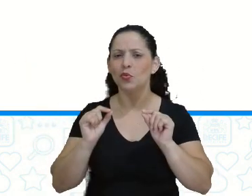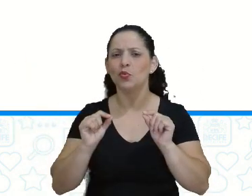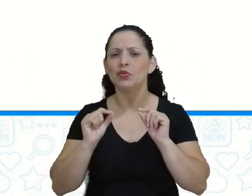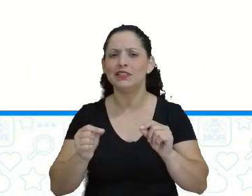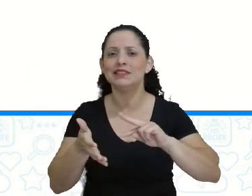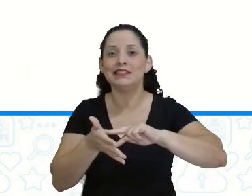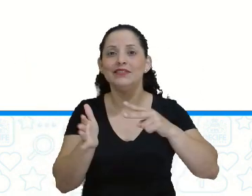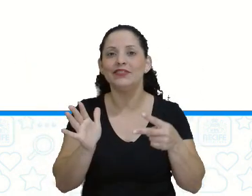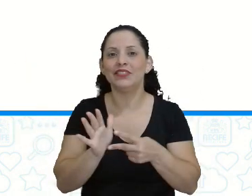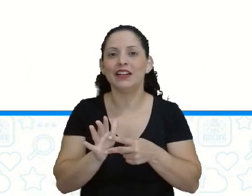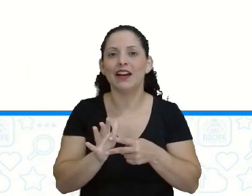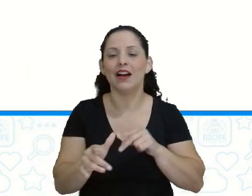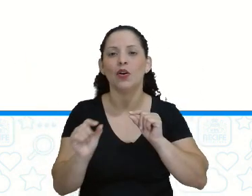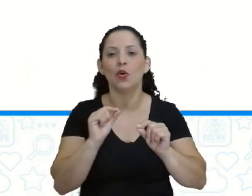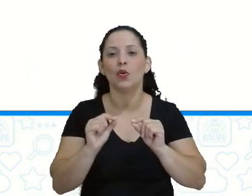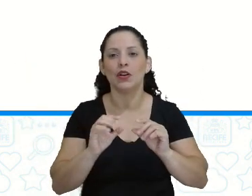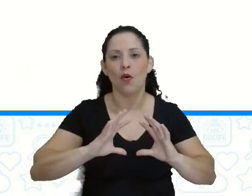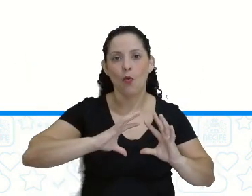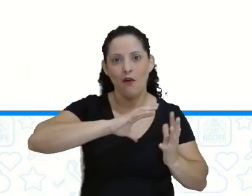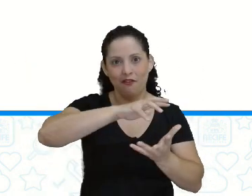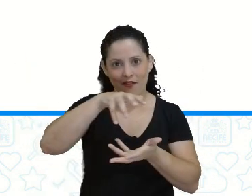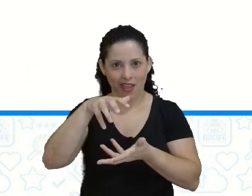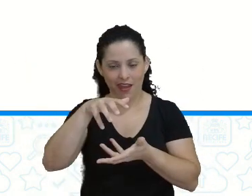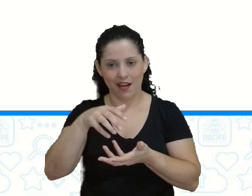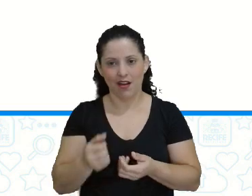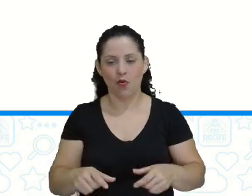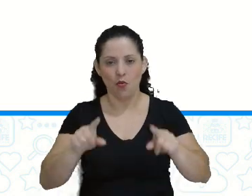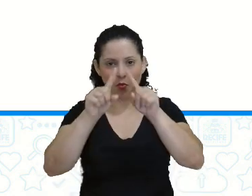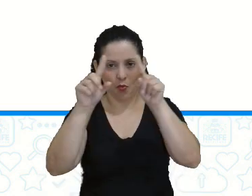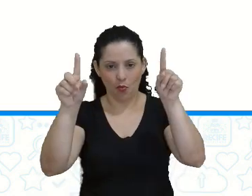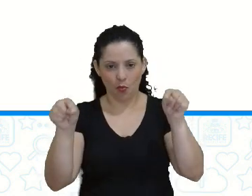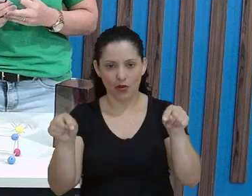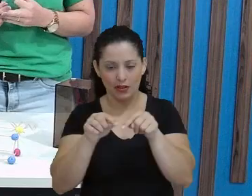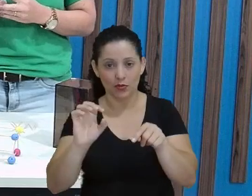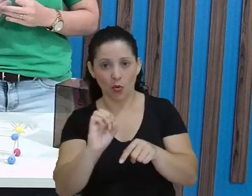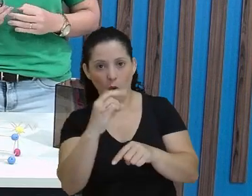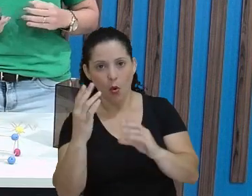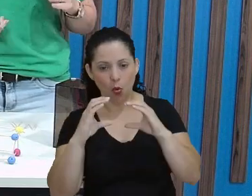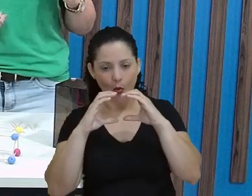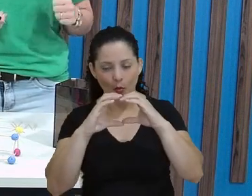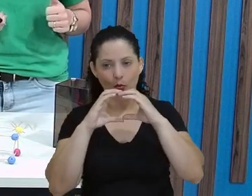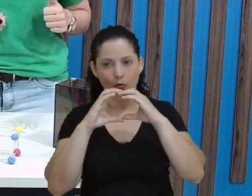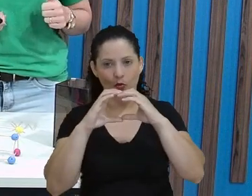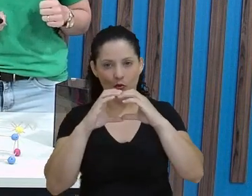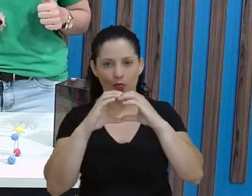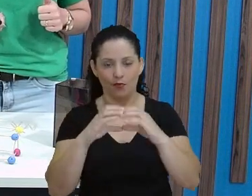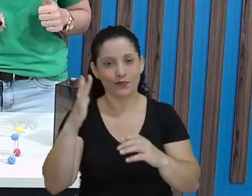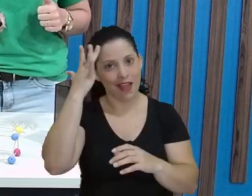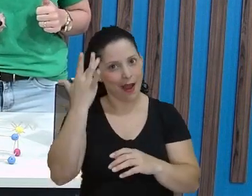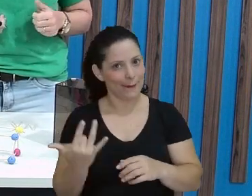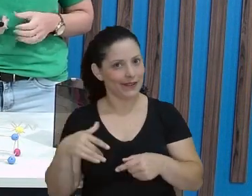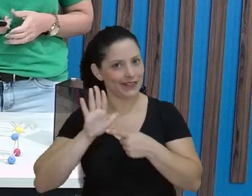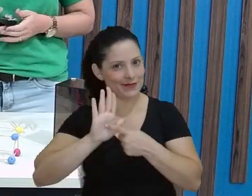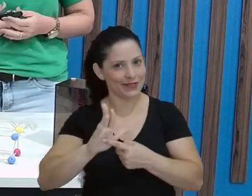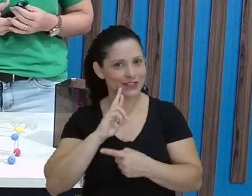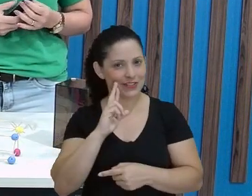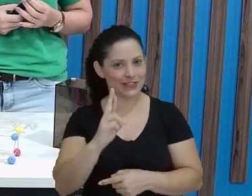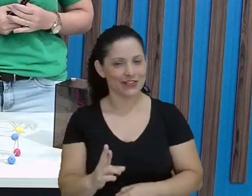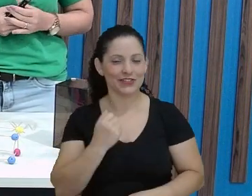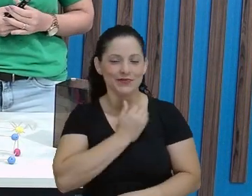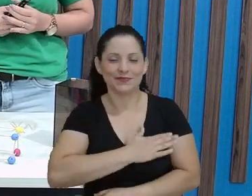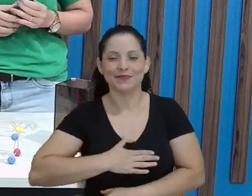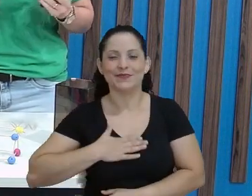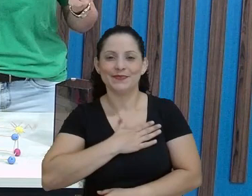figura espacial? Uma esfera, um quadrado ou um cubo? E amanhã eu trago a resposta. Foi